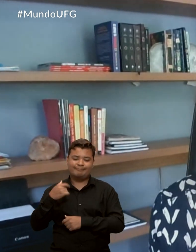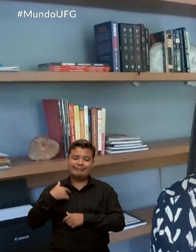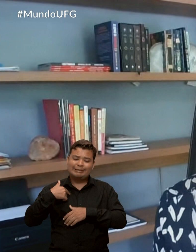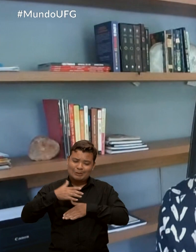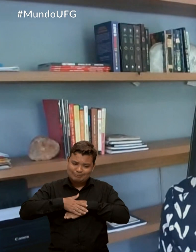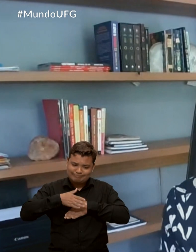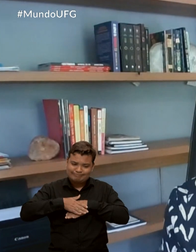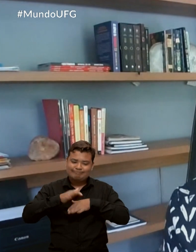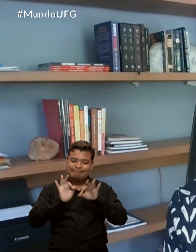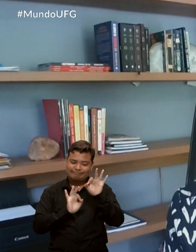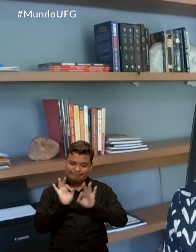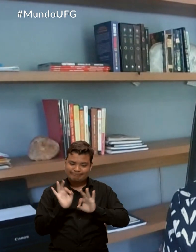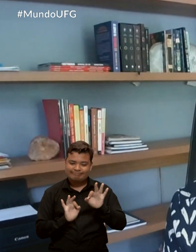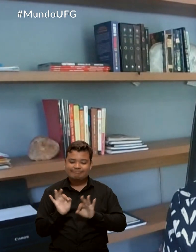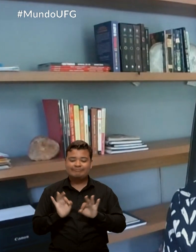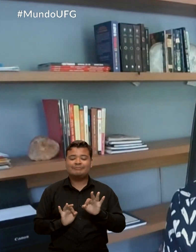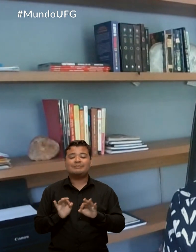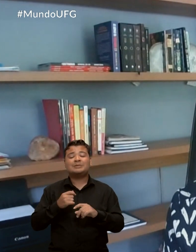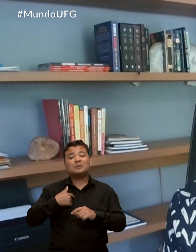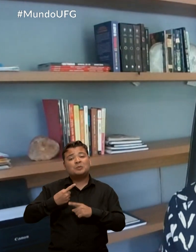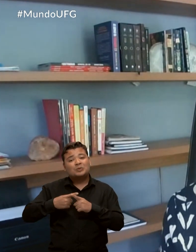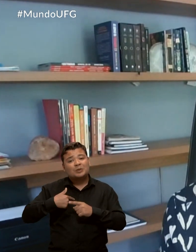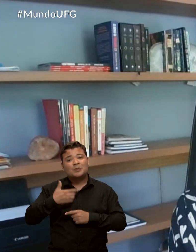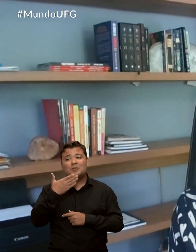assim, pedindo